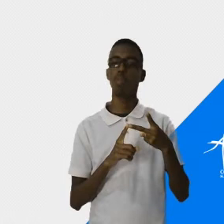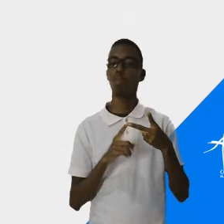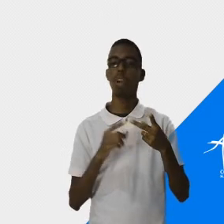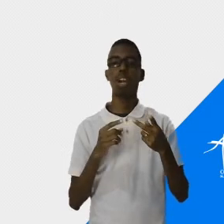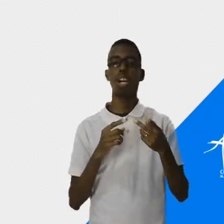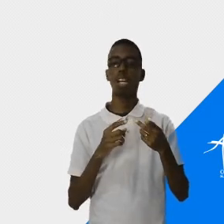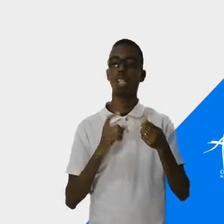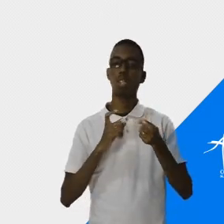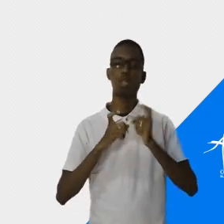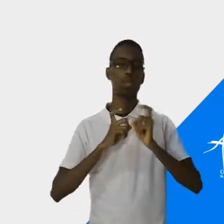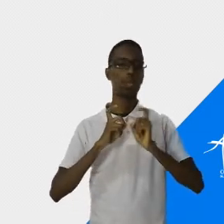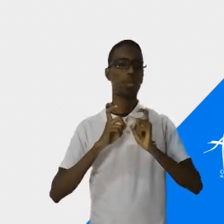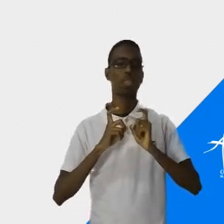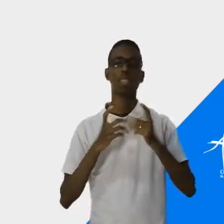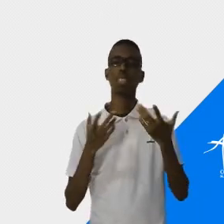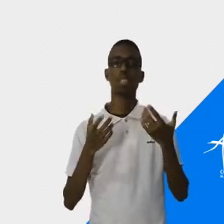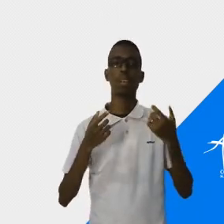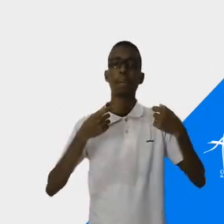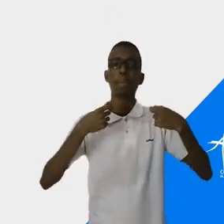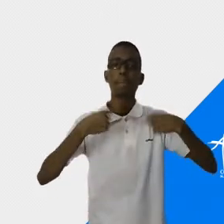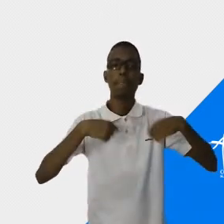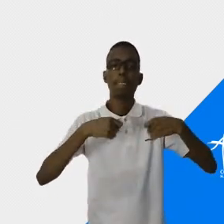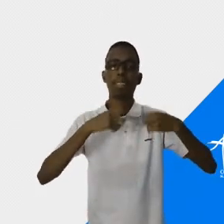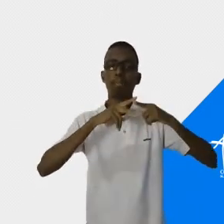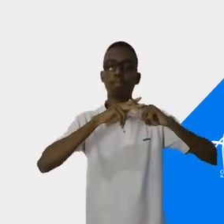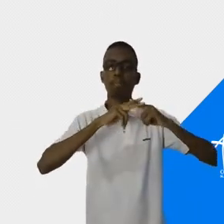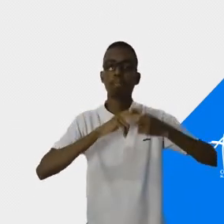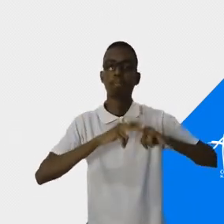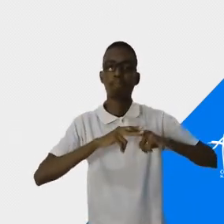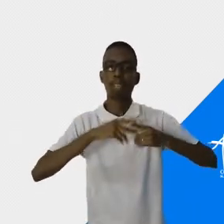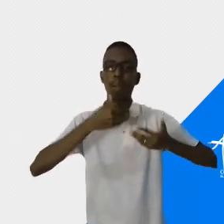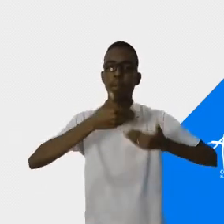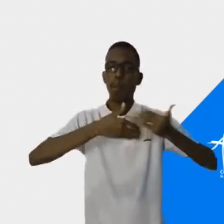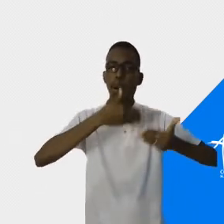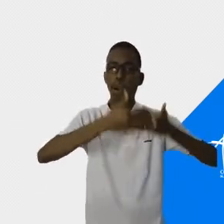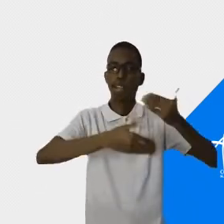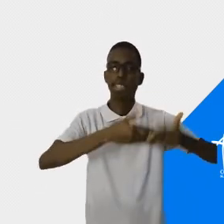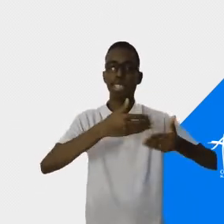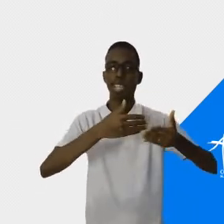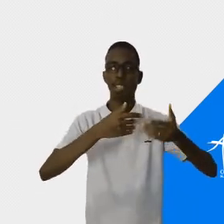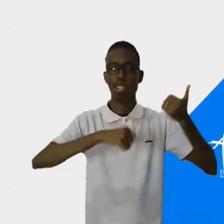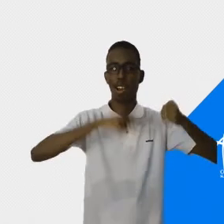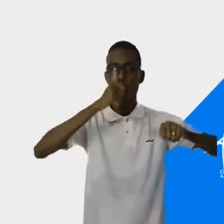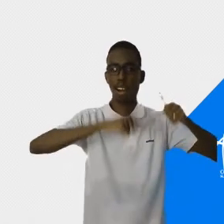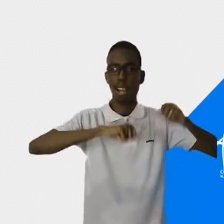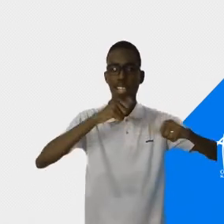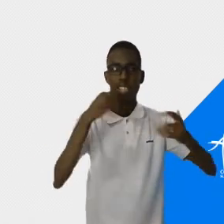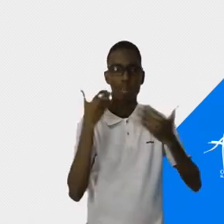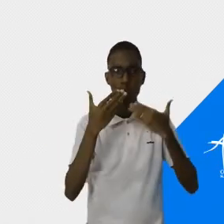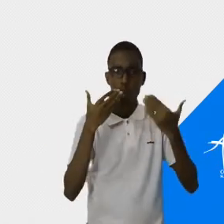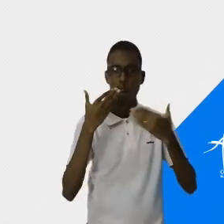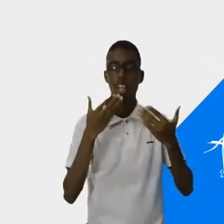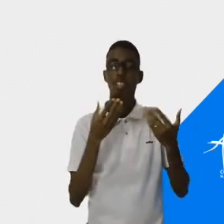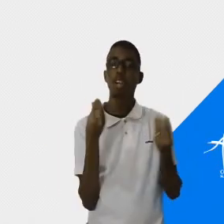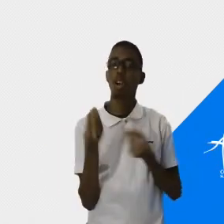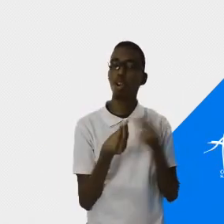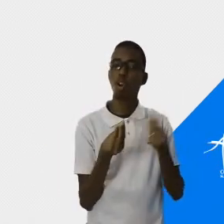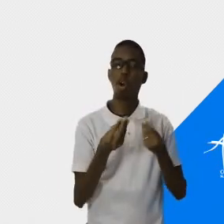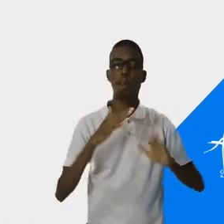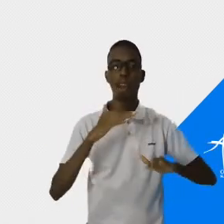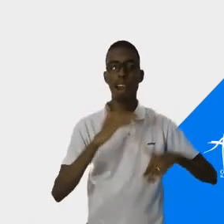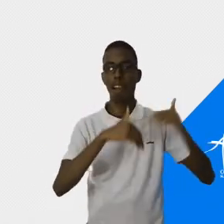necessidades de aperfeiçoamento dos processos e procedimentos de avaliação psicológica no trânsito, aonde avançamos, aonde precisamos avançar,